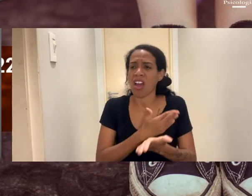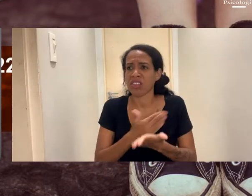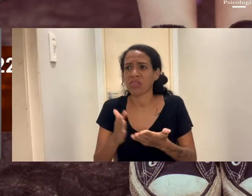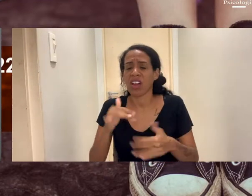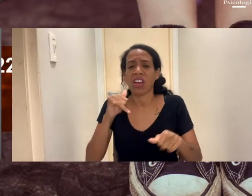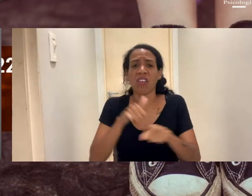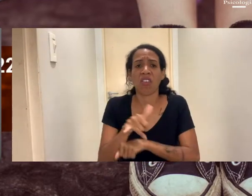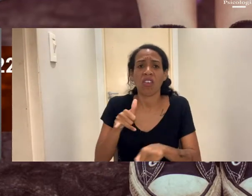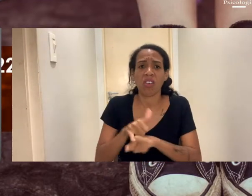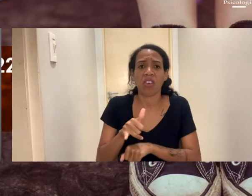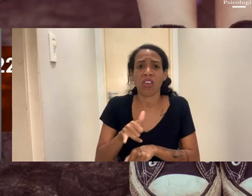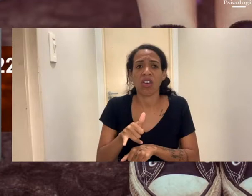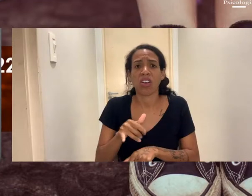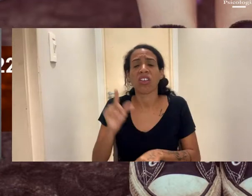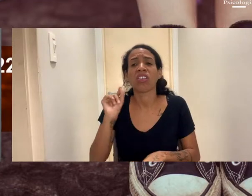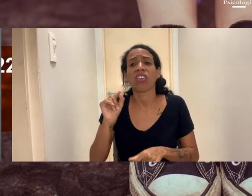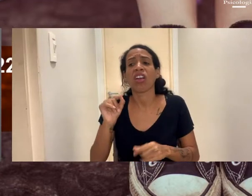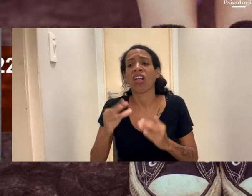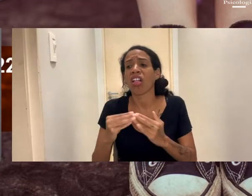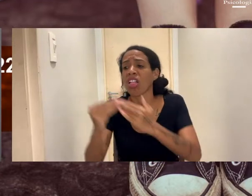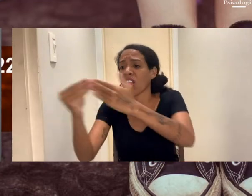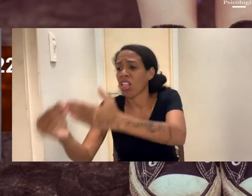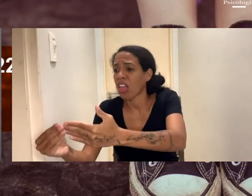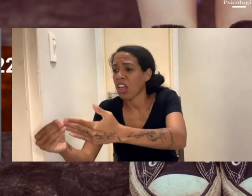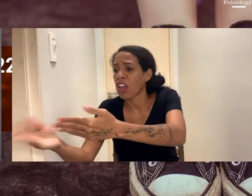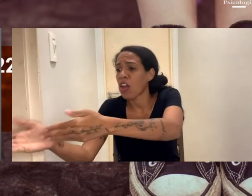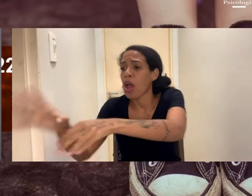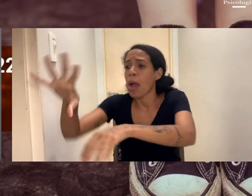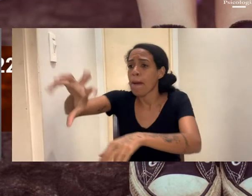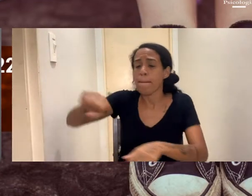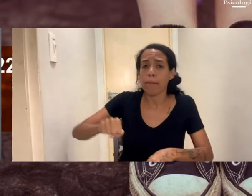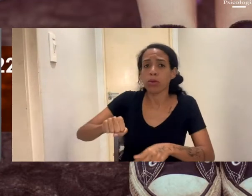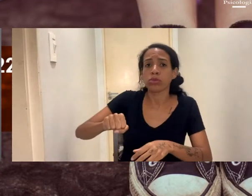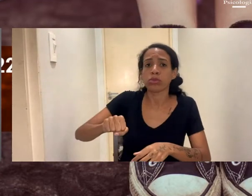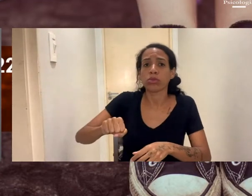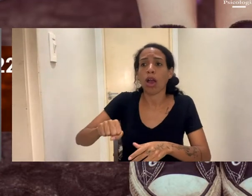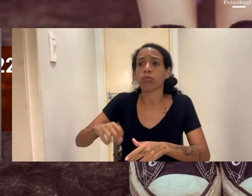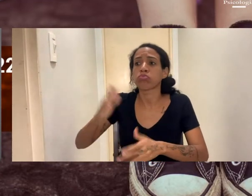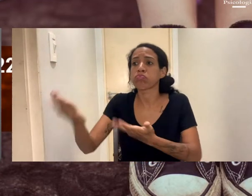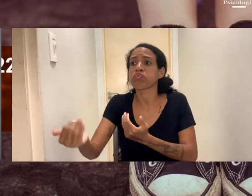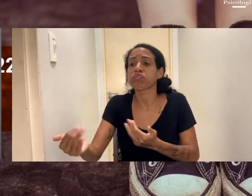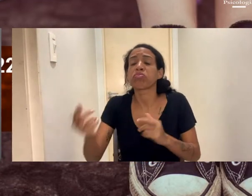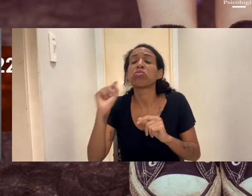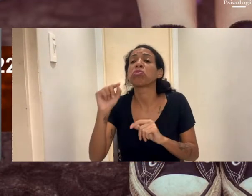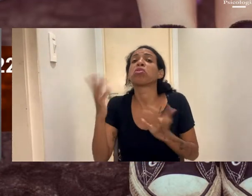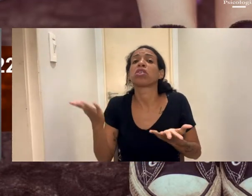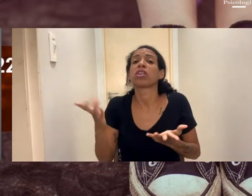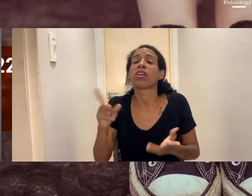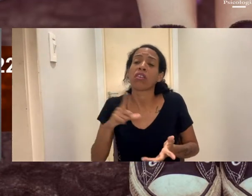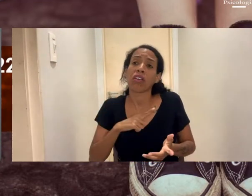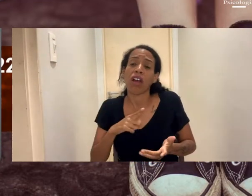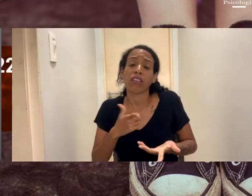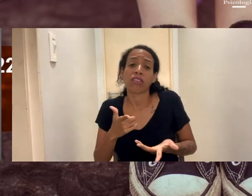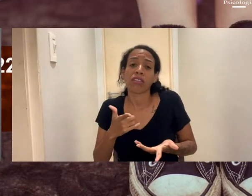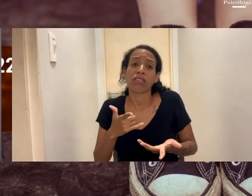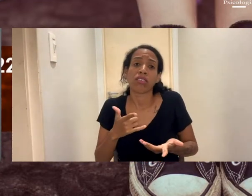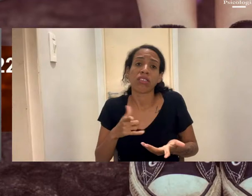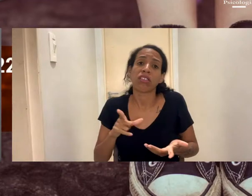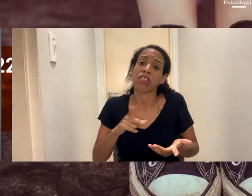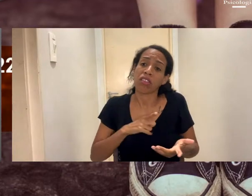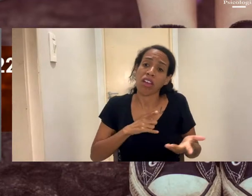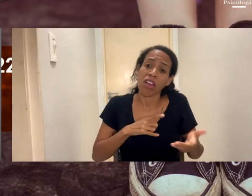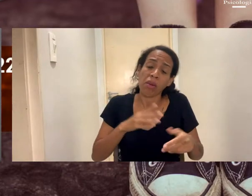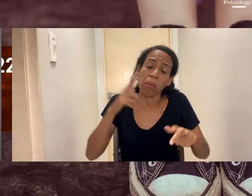ausência de ter quem leve, quem busque esses adolescentes, né? De ter, inclusive,